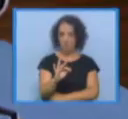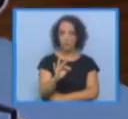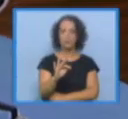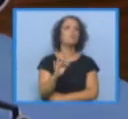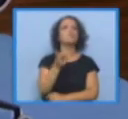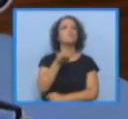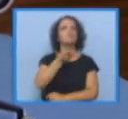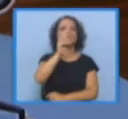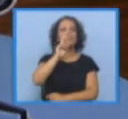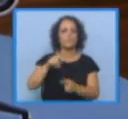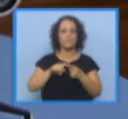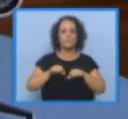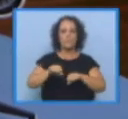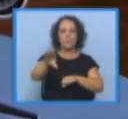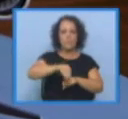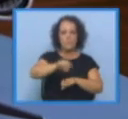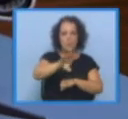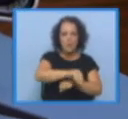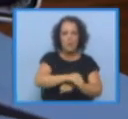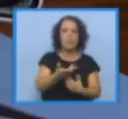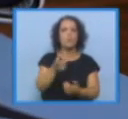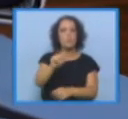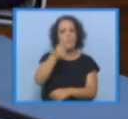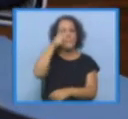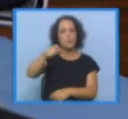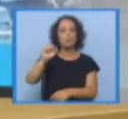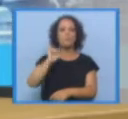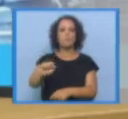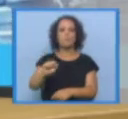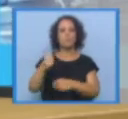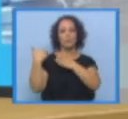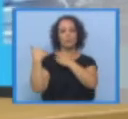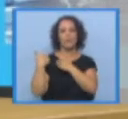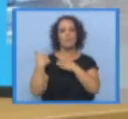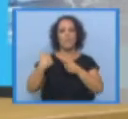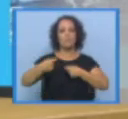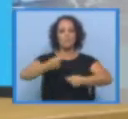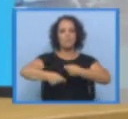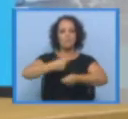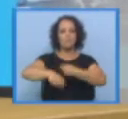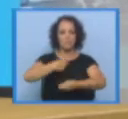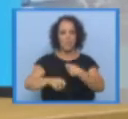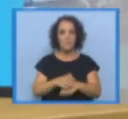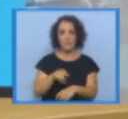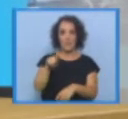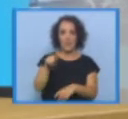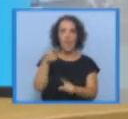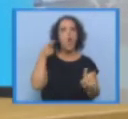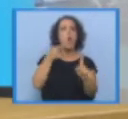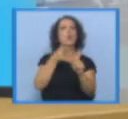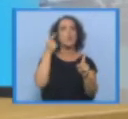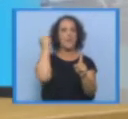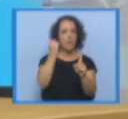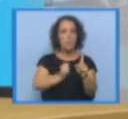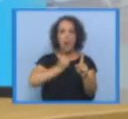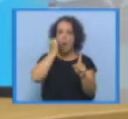de supermercados e responsáveis por cadeias de distribuição. E eles estavam acusados de um crime